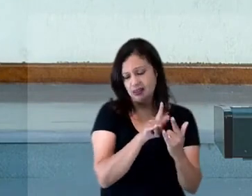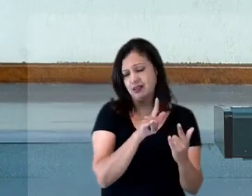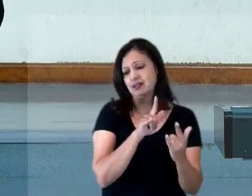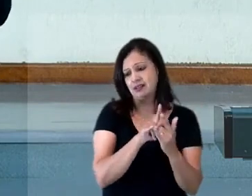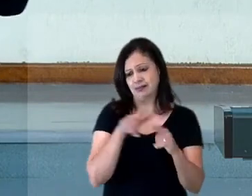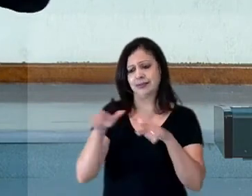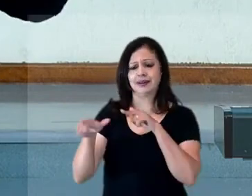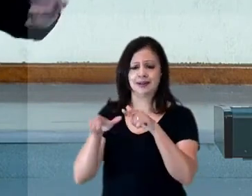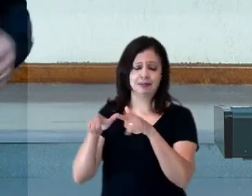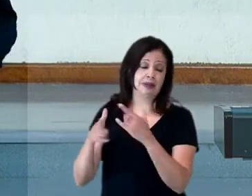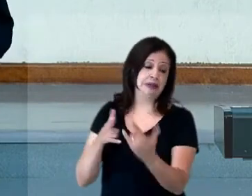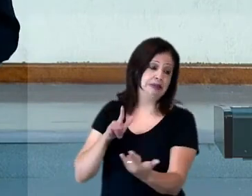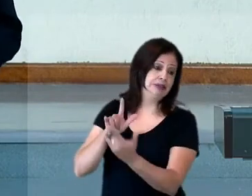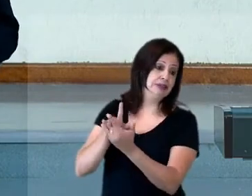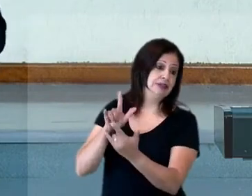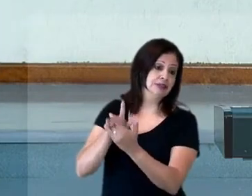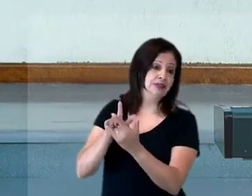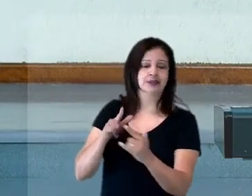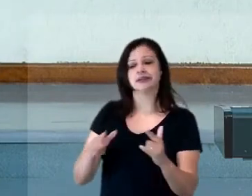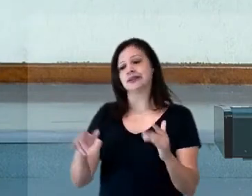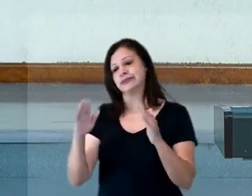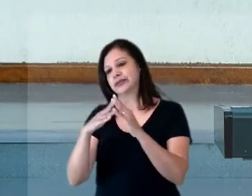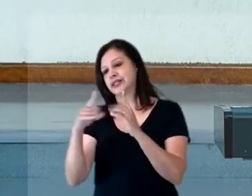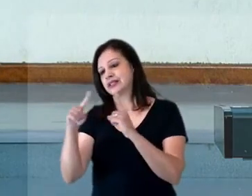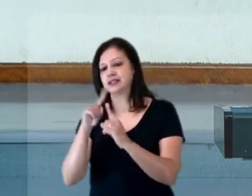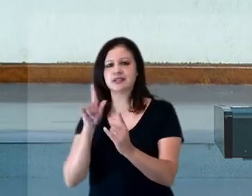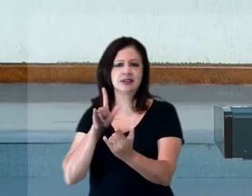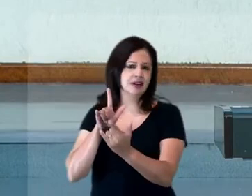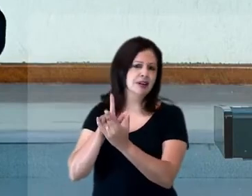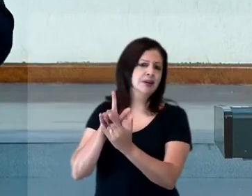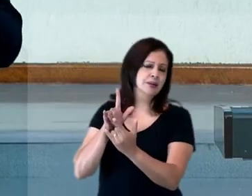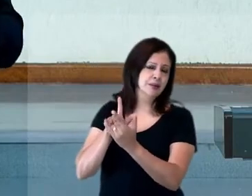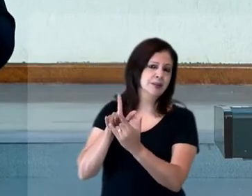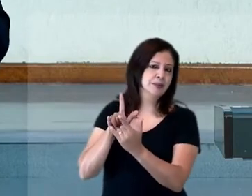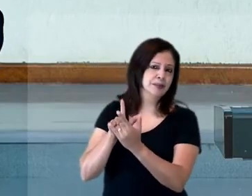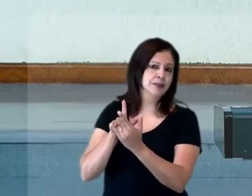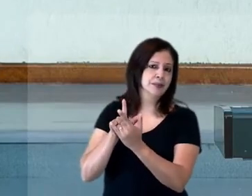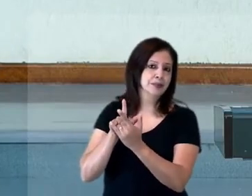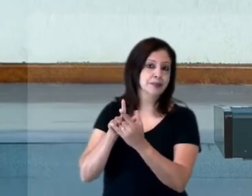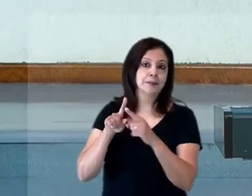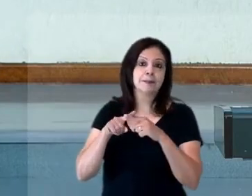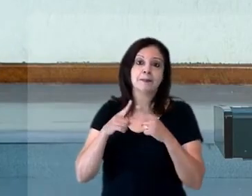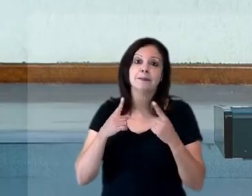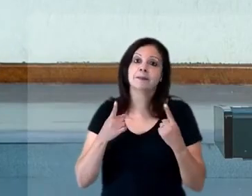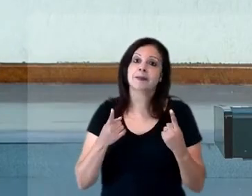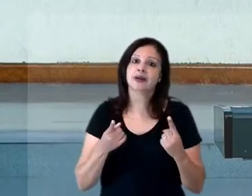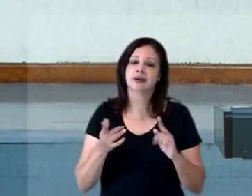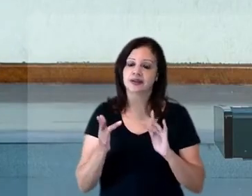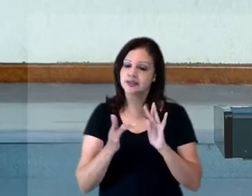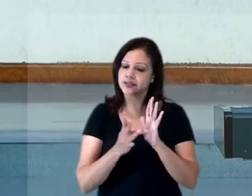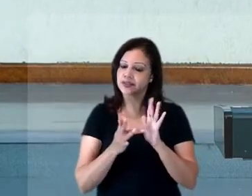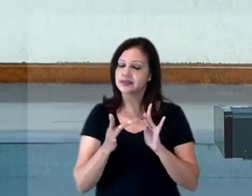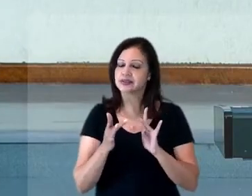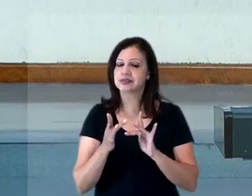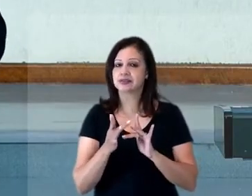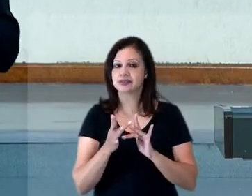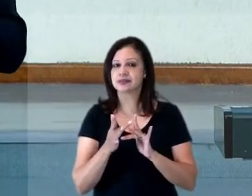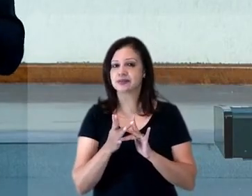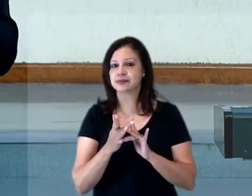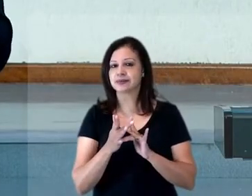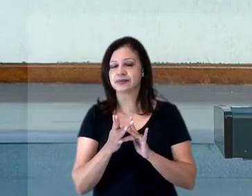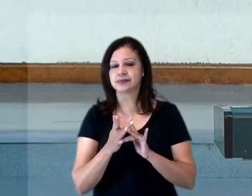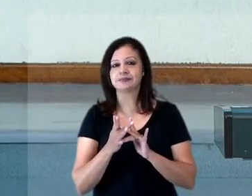trabalho, eu amo as pessoas da igreja. Mas o Senhor Jesus, ele, nesse texto, como eu